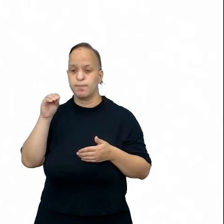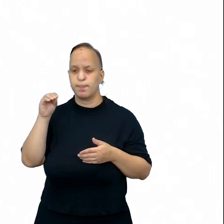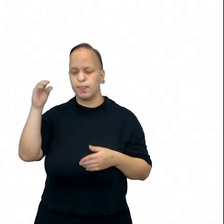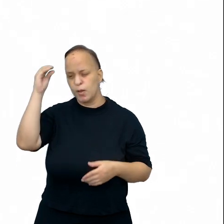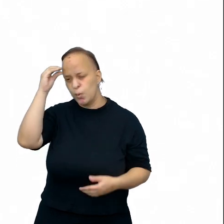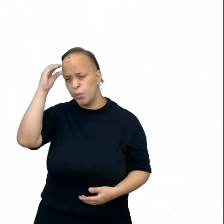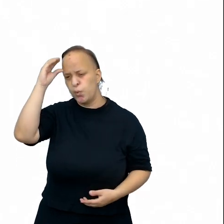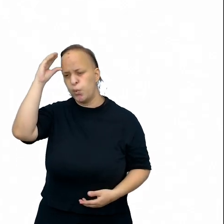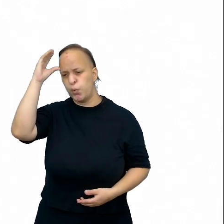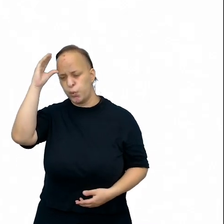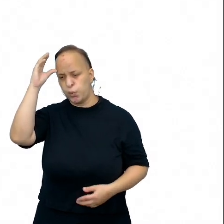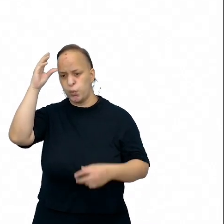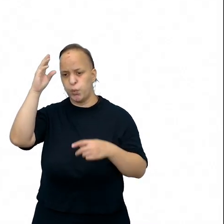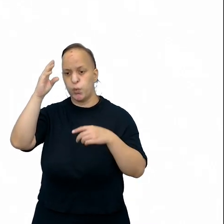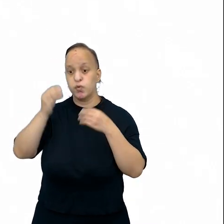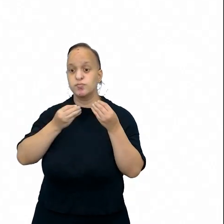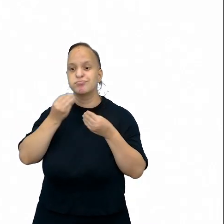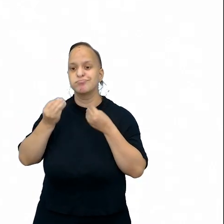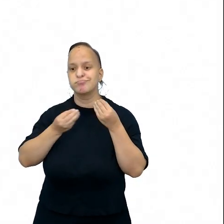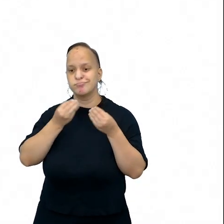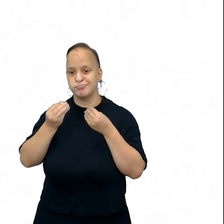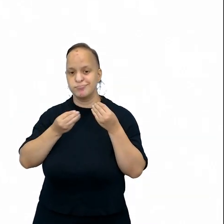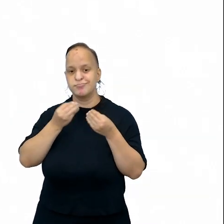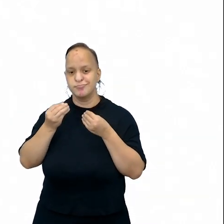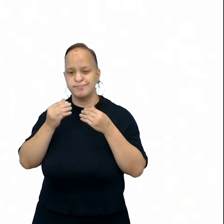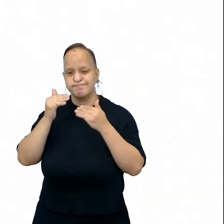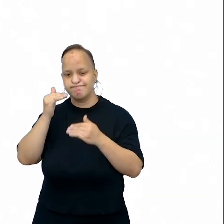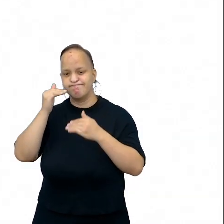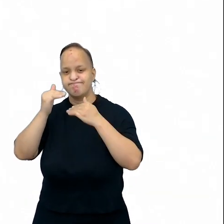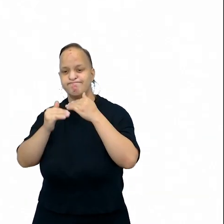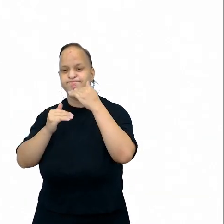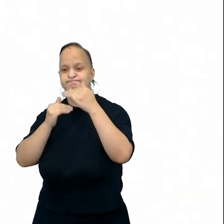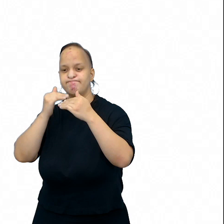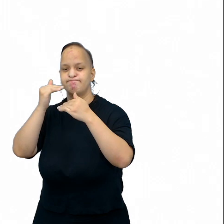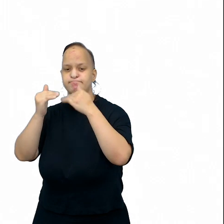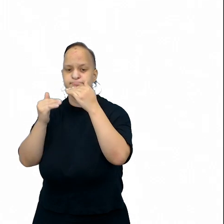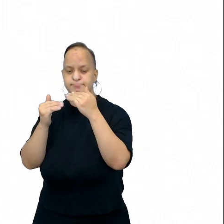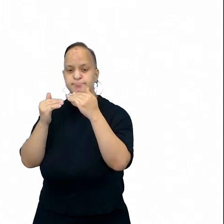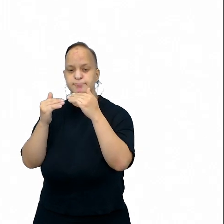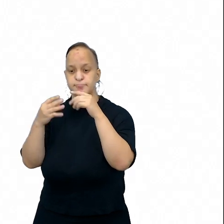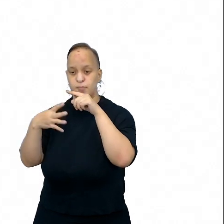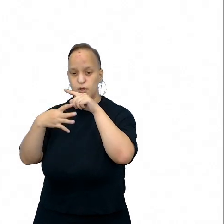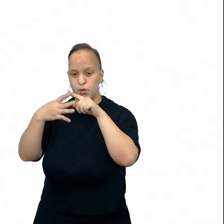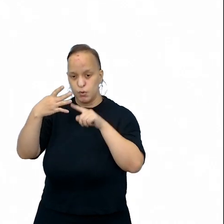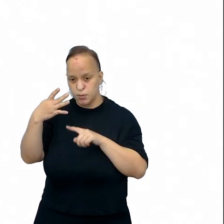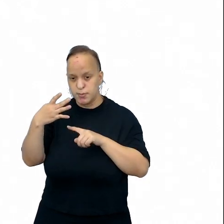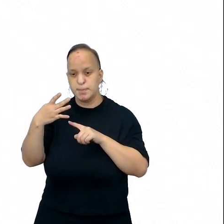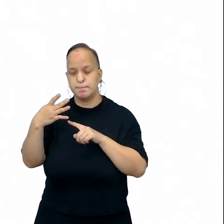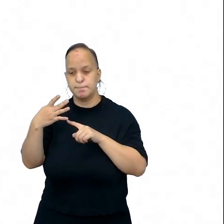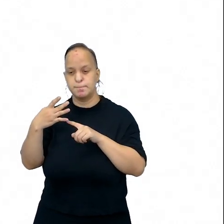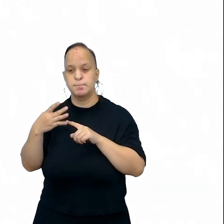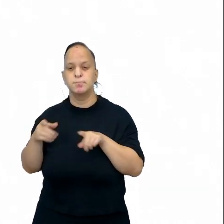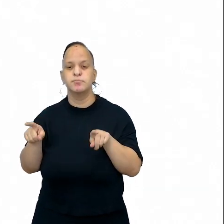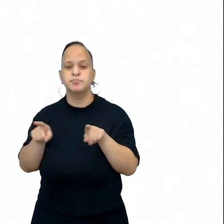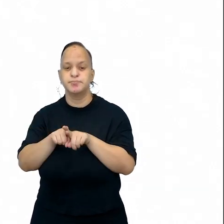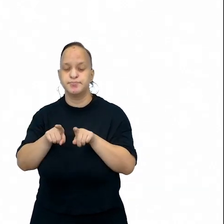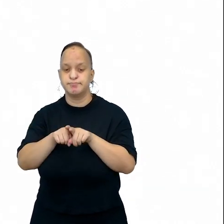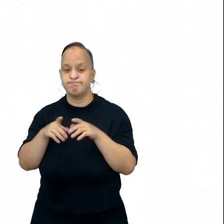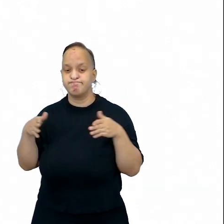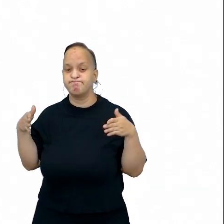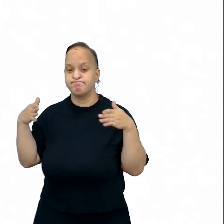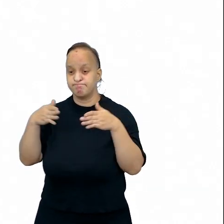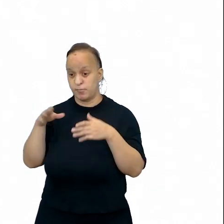e as habilidades essenciais, né, da sequência de atividade 4, analisamos também rapidamente, com enfoque na